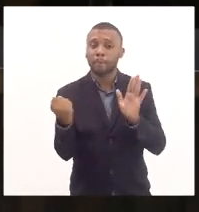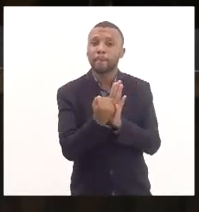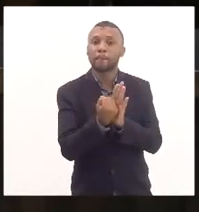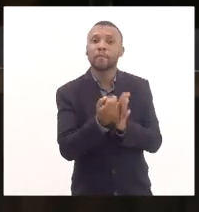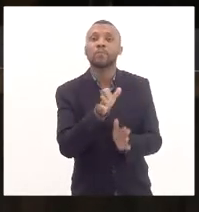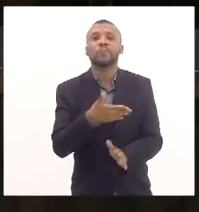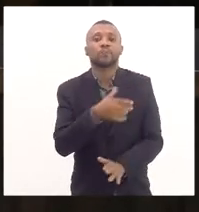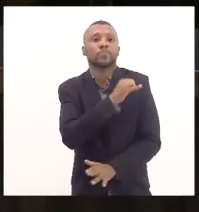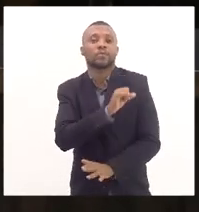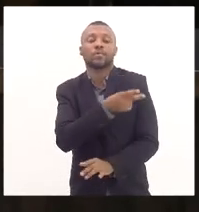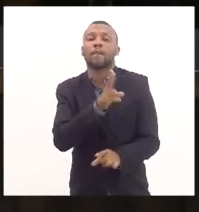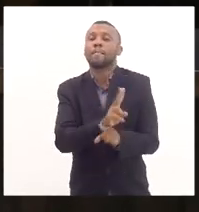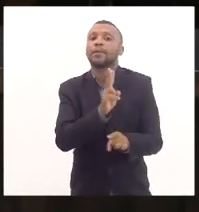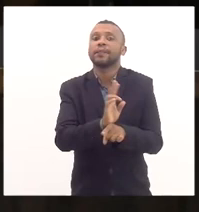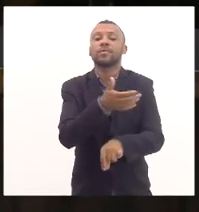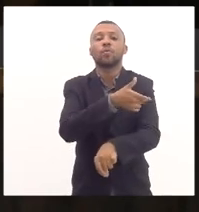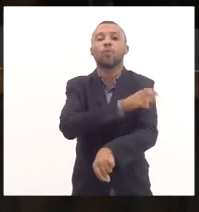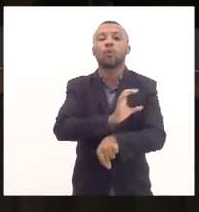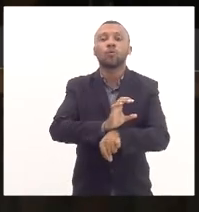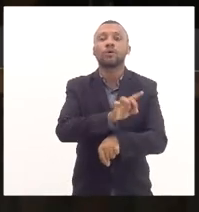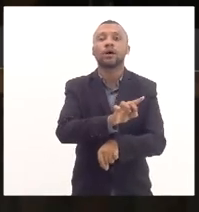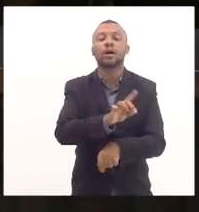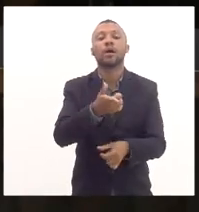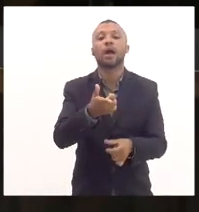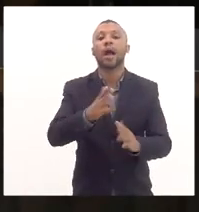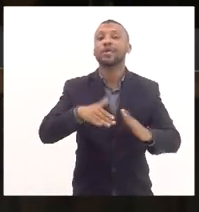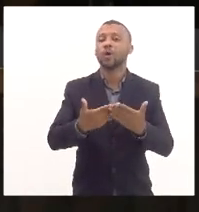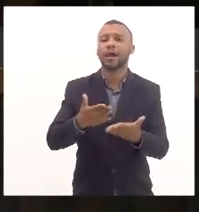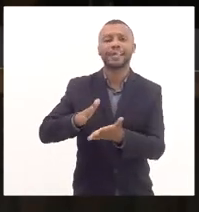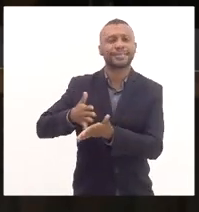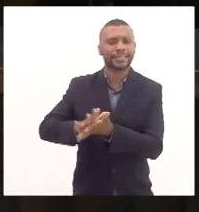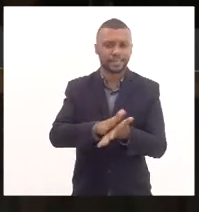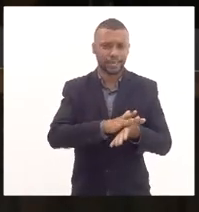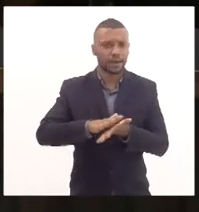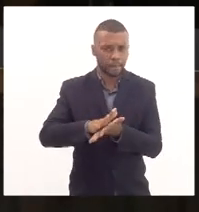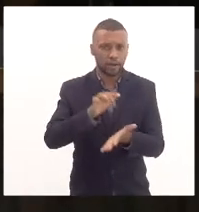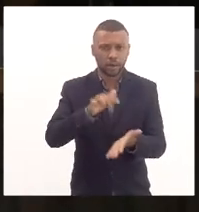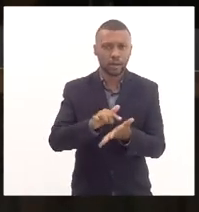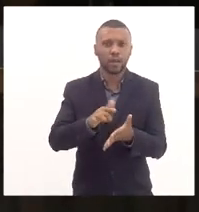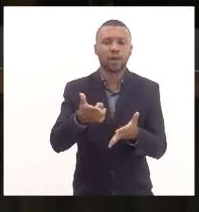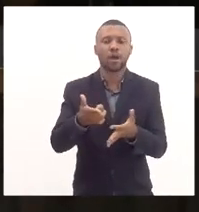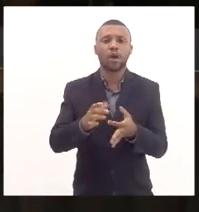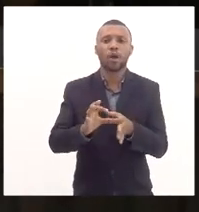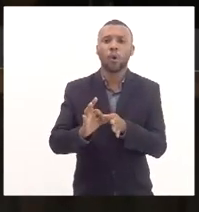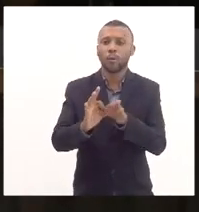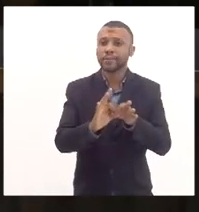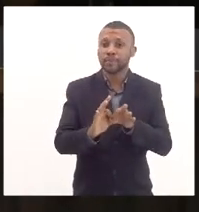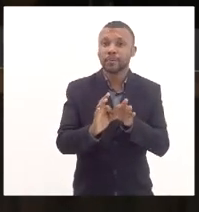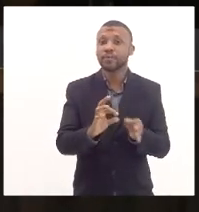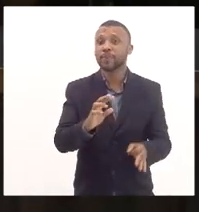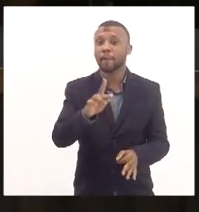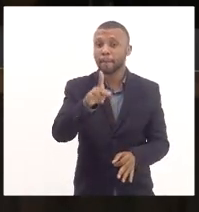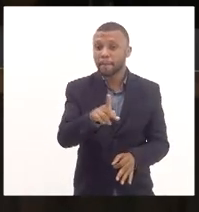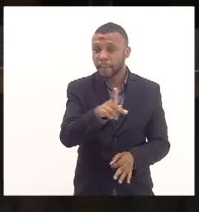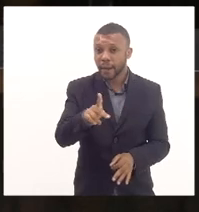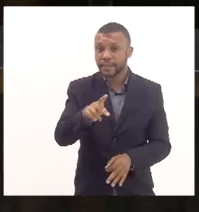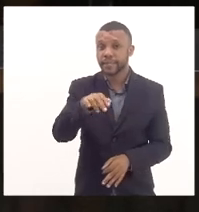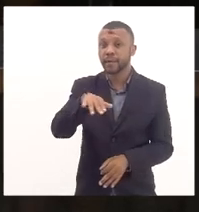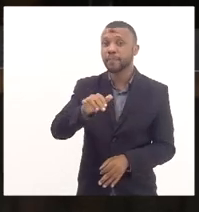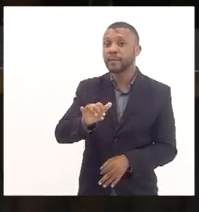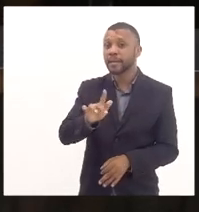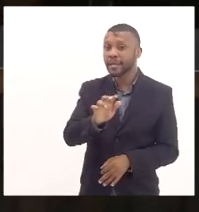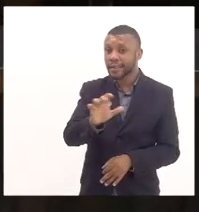Estado do Rio de Janeiro para fins de Preservação Cultural o Grêmio Recreativo Escola de Samba Unidos de Padre Miguel em exposição